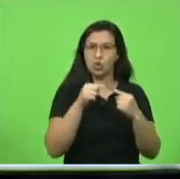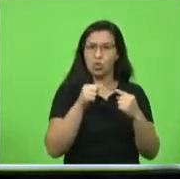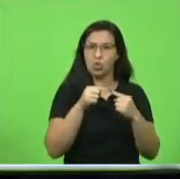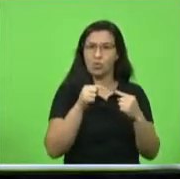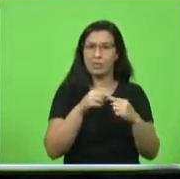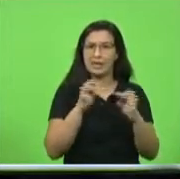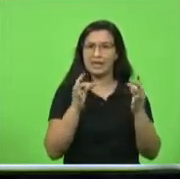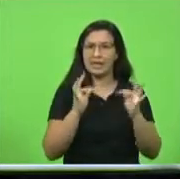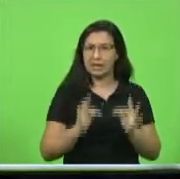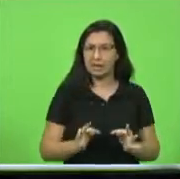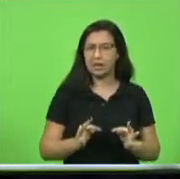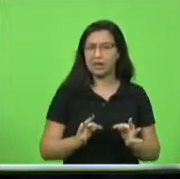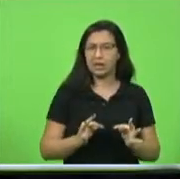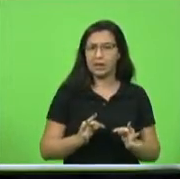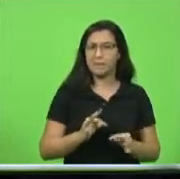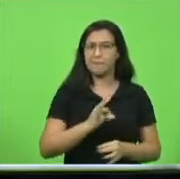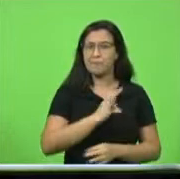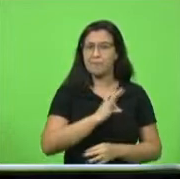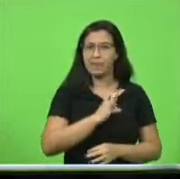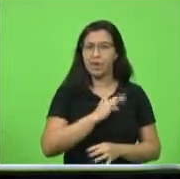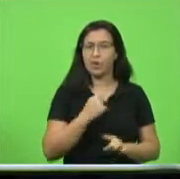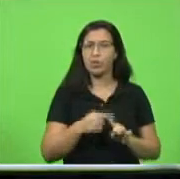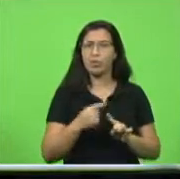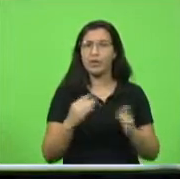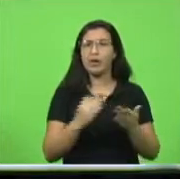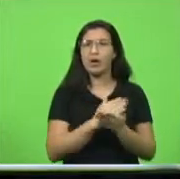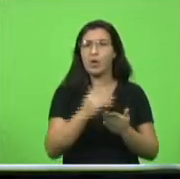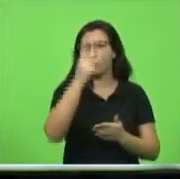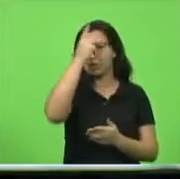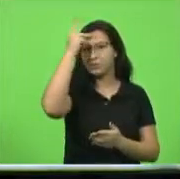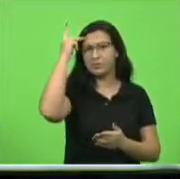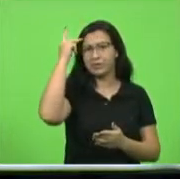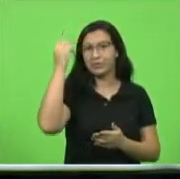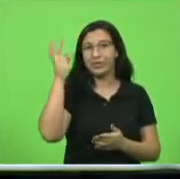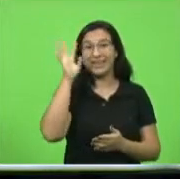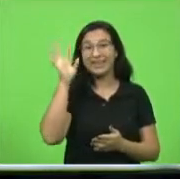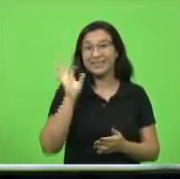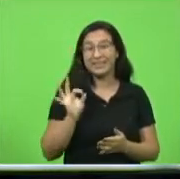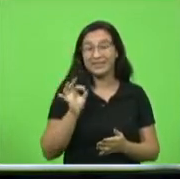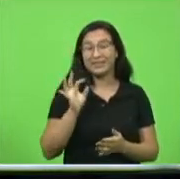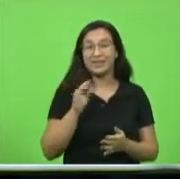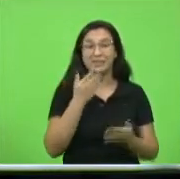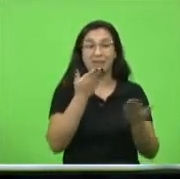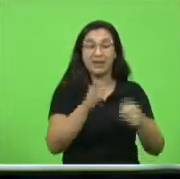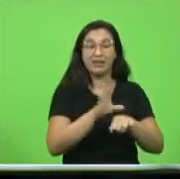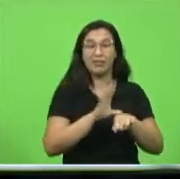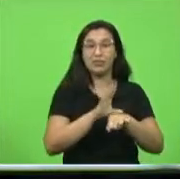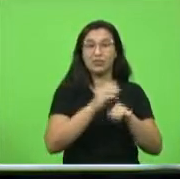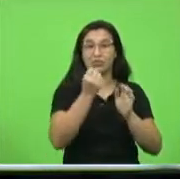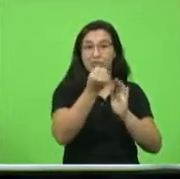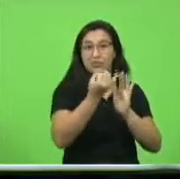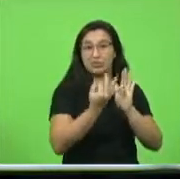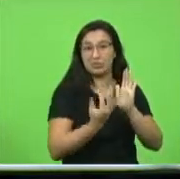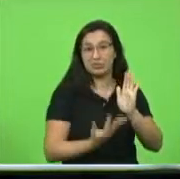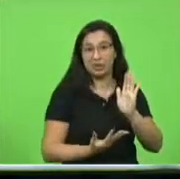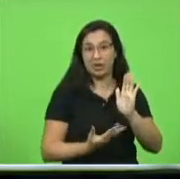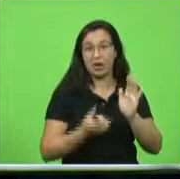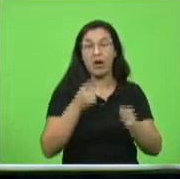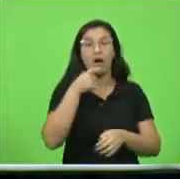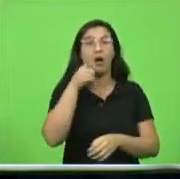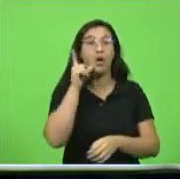extremamente criticado, porque gente não compreende o que diz a Constituição. E o que aconteceu? Ontem, o ministro